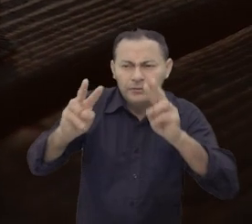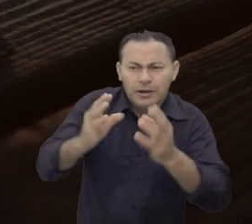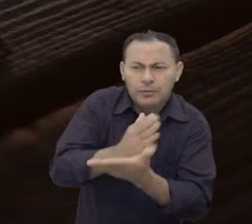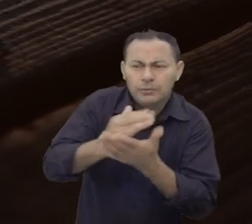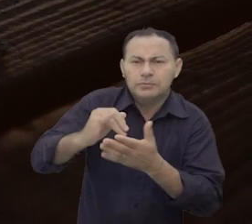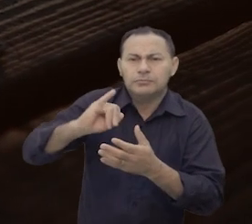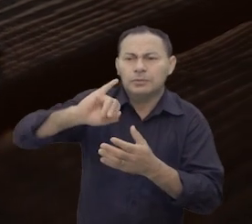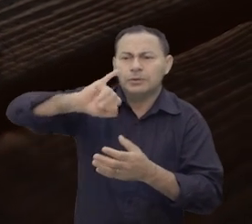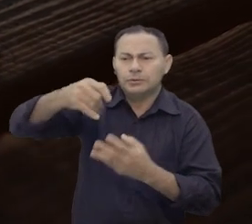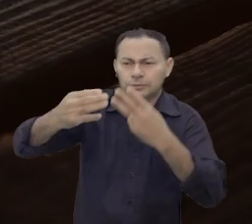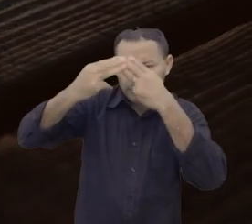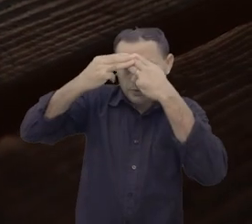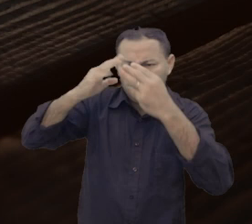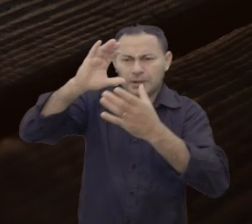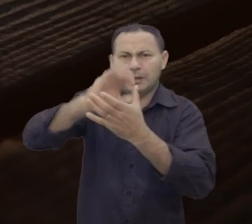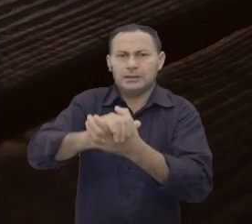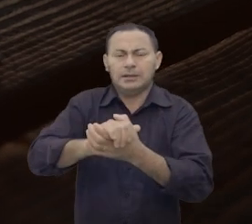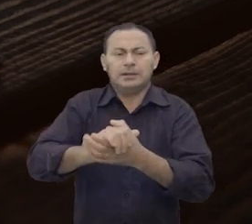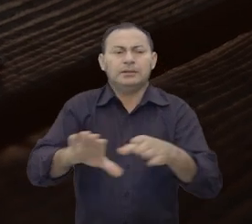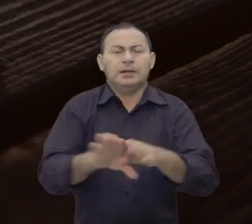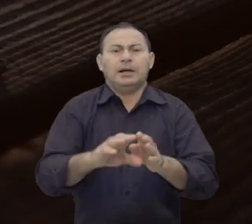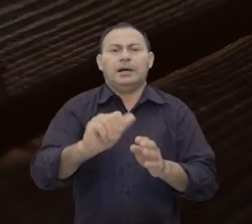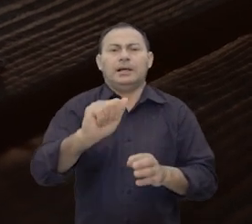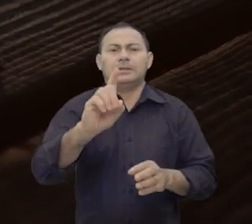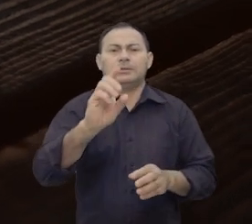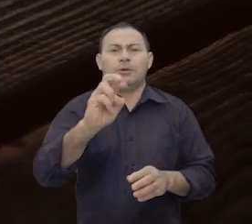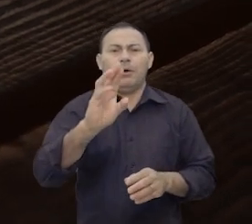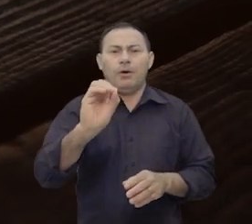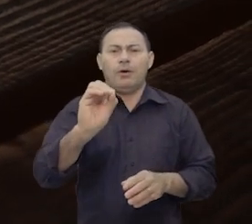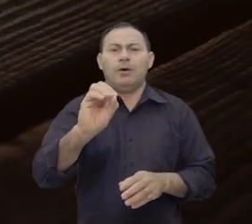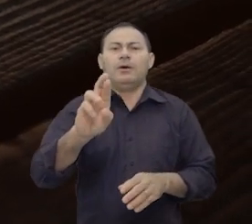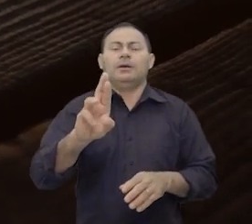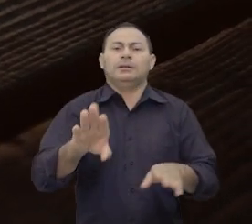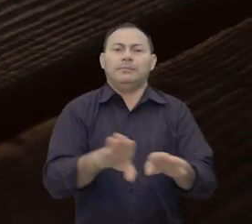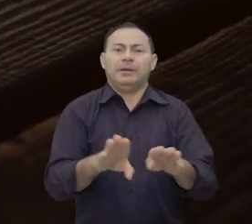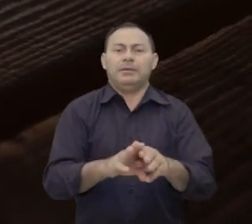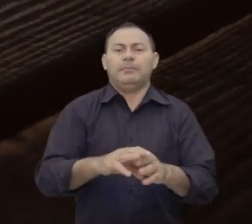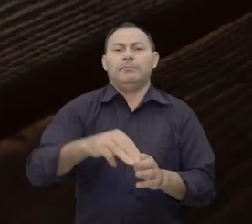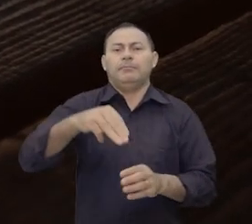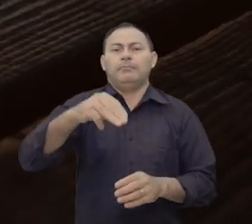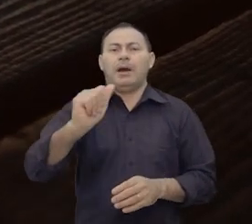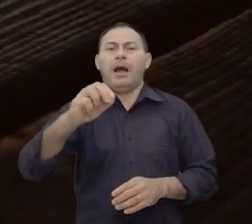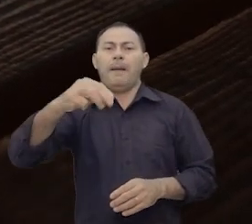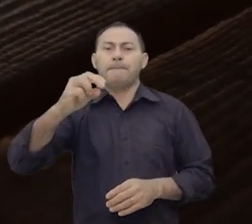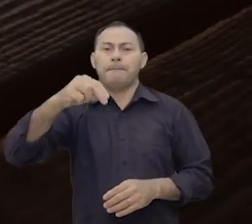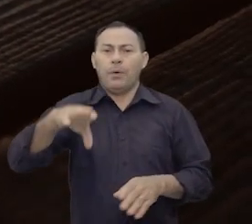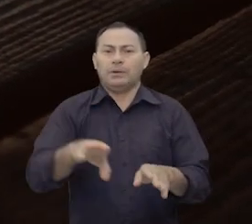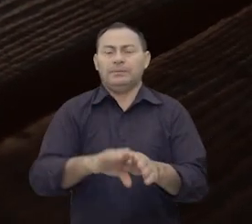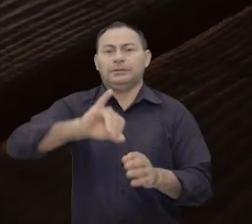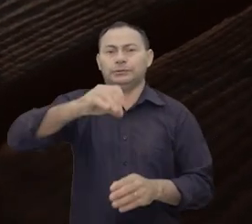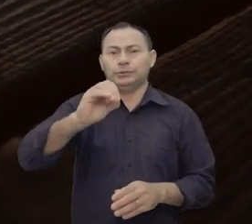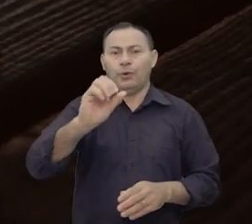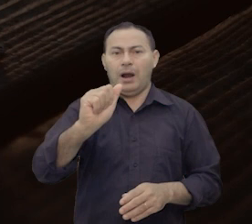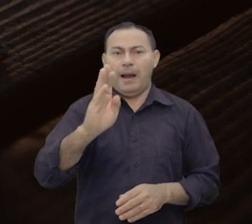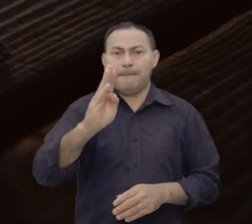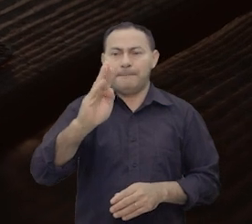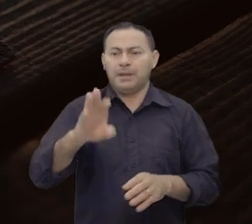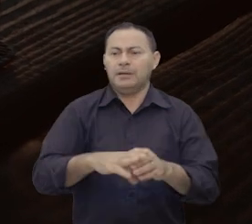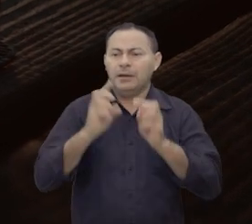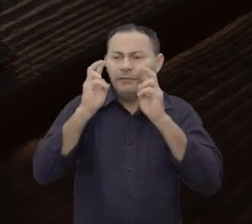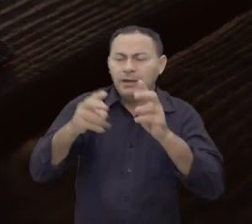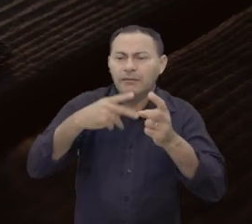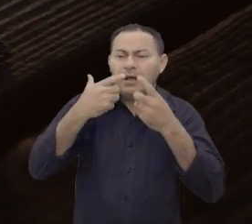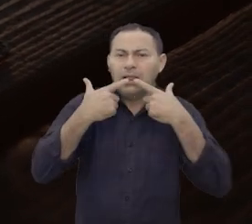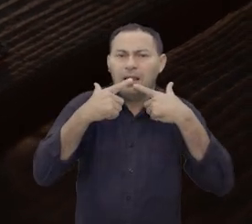alguns judeus que haviam se casado com mulheres de Asdod, e Amon e de Moabe. Metade dos seus filhos falava a língua de